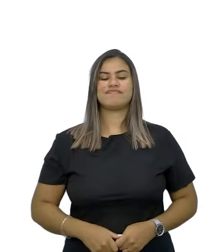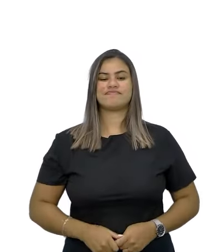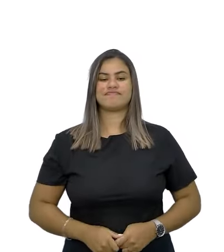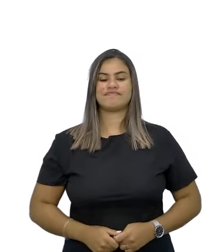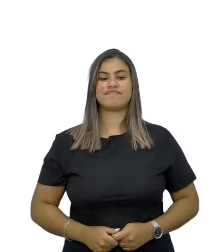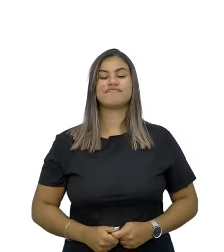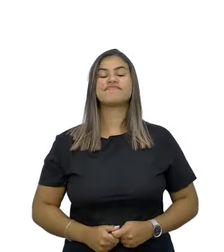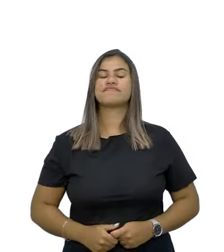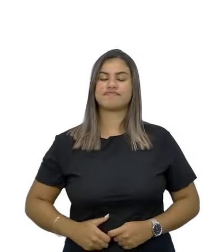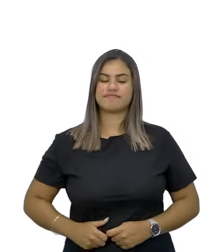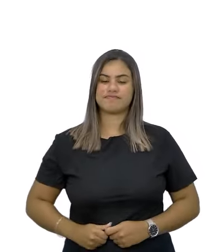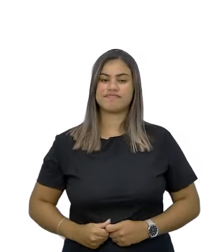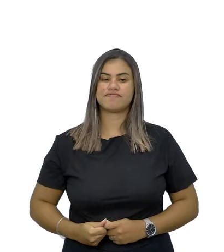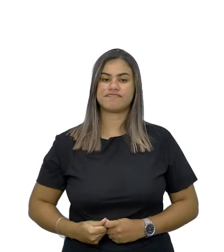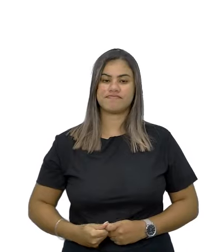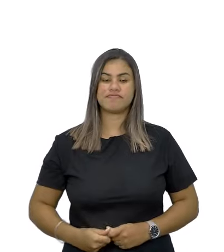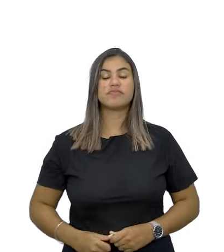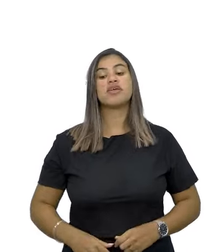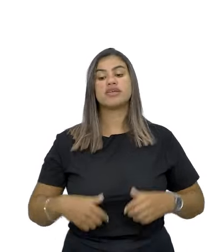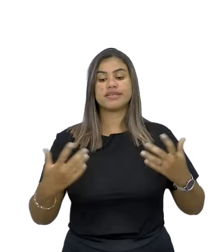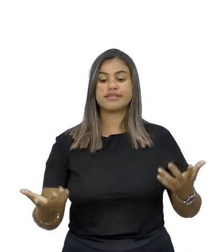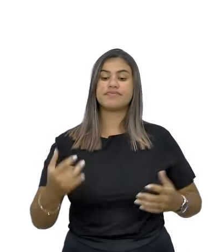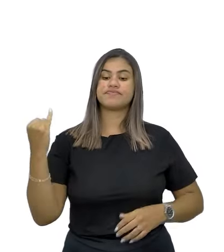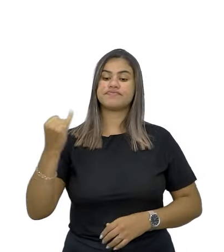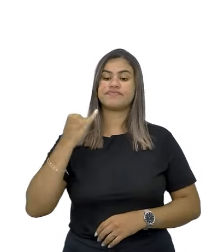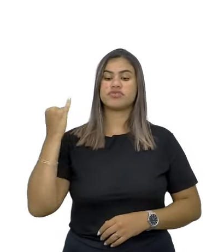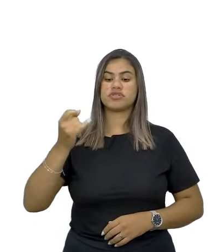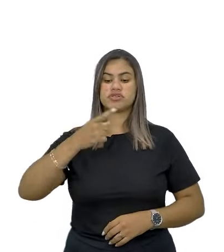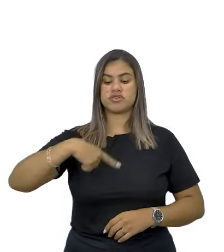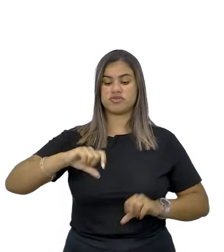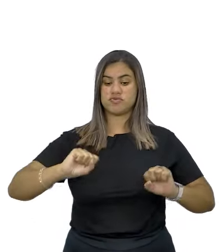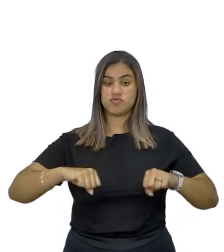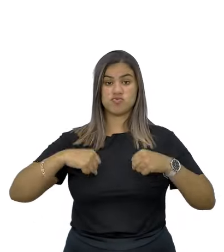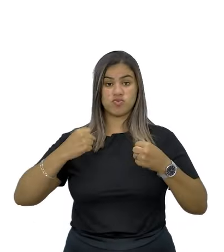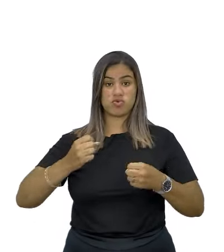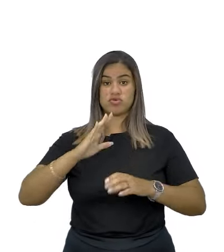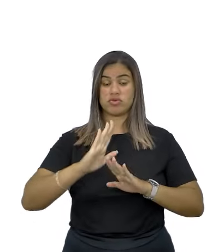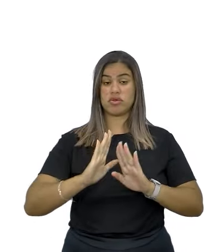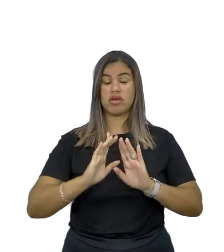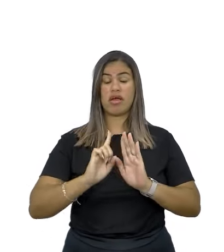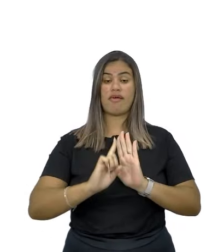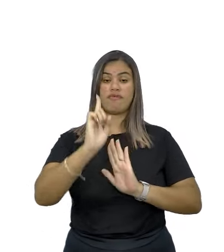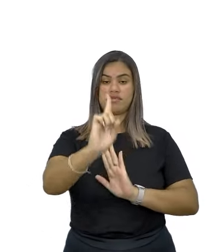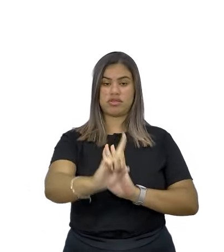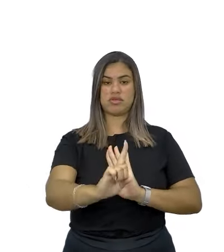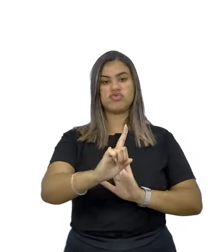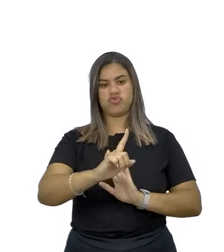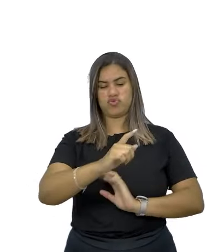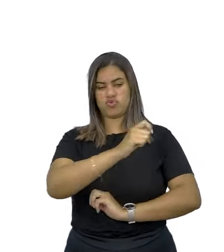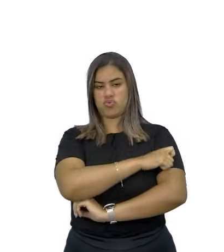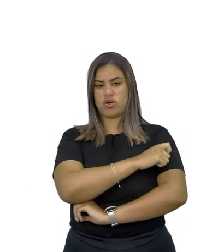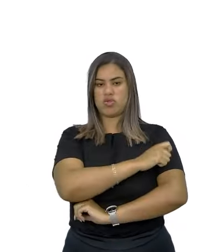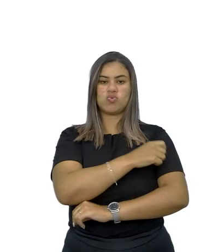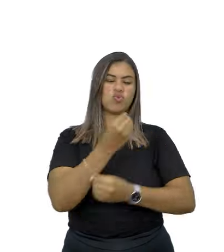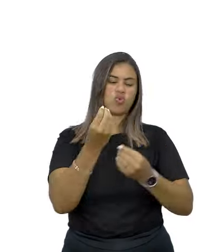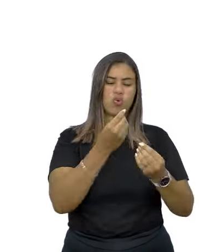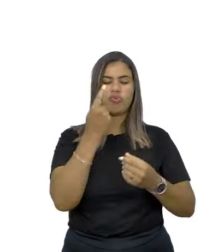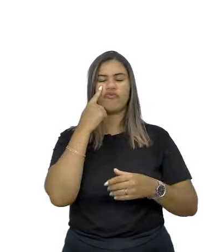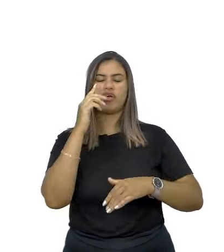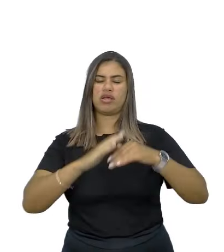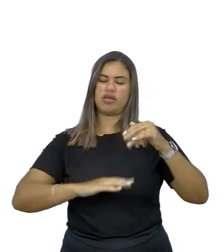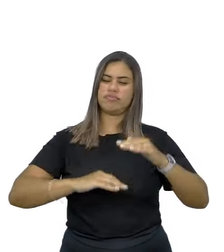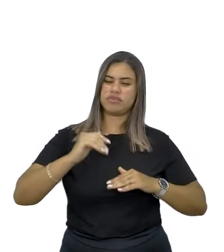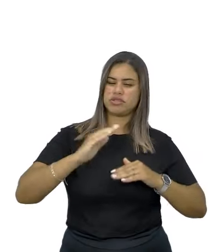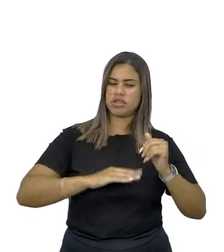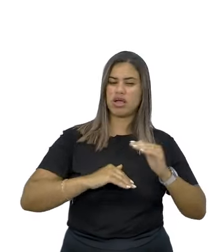é interessante, né, sempre a gente está um passo além dos alunos, fazendo um mapeamento, né, das